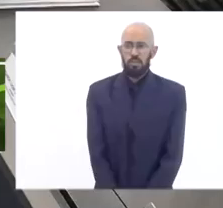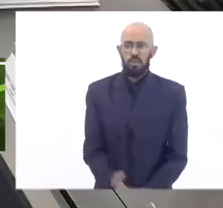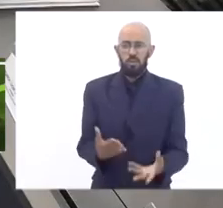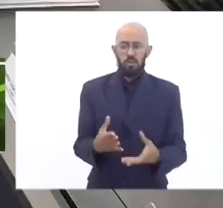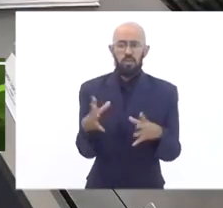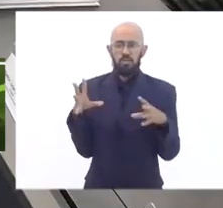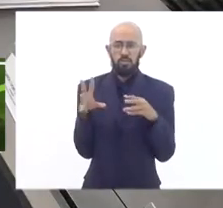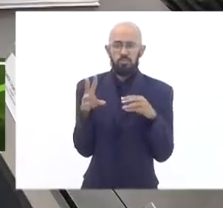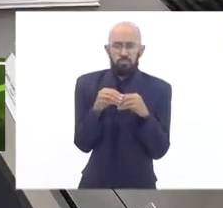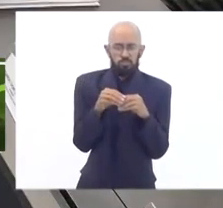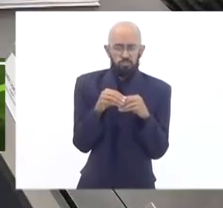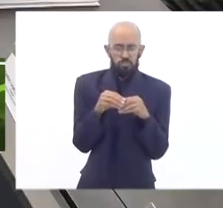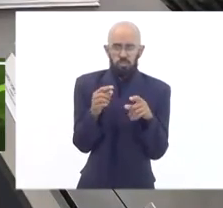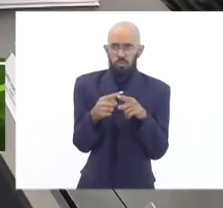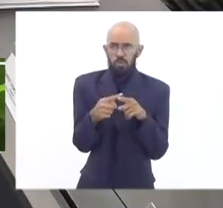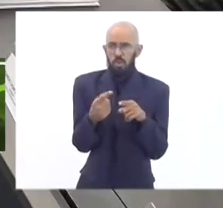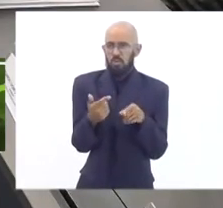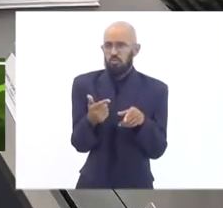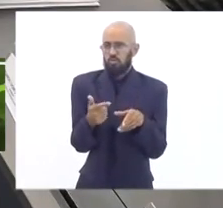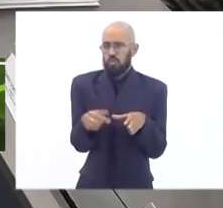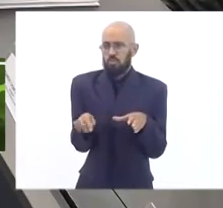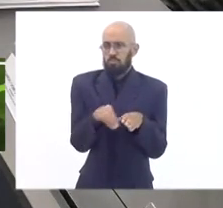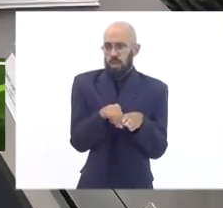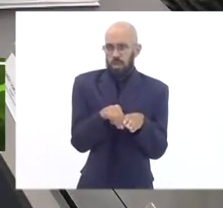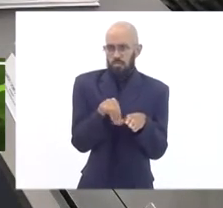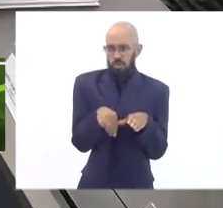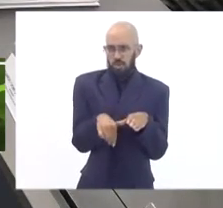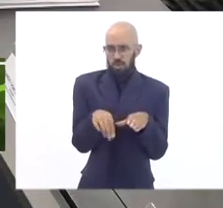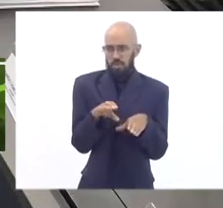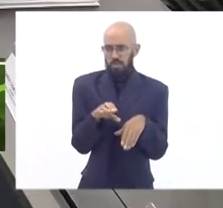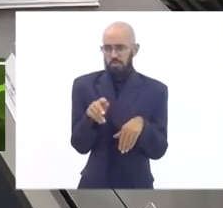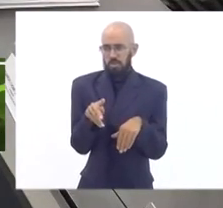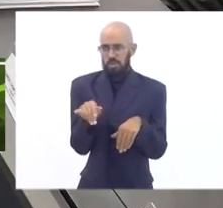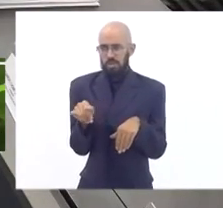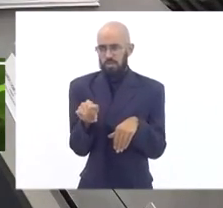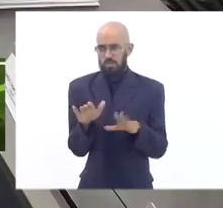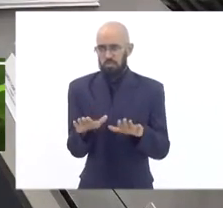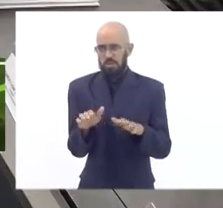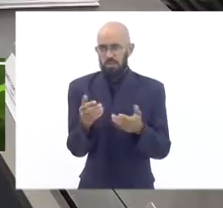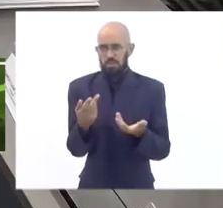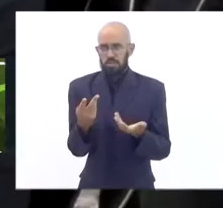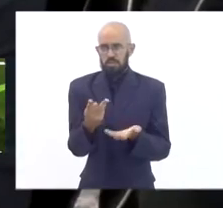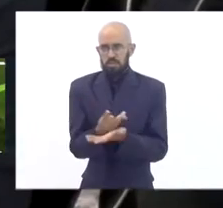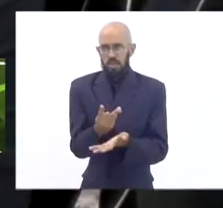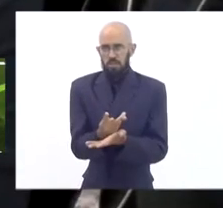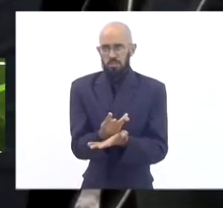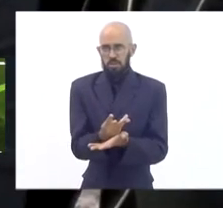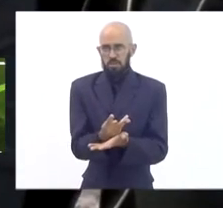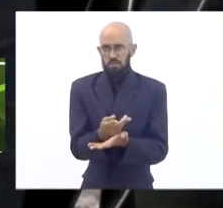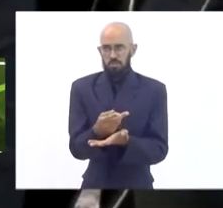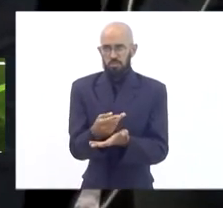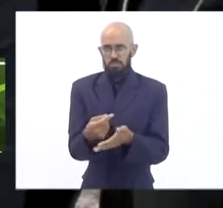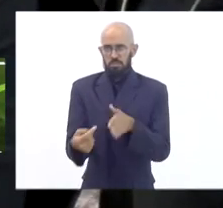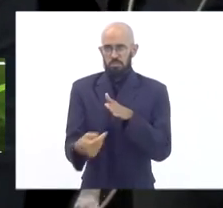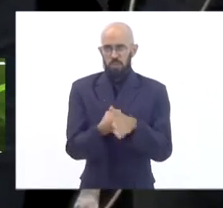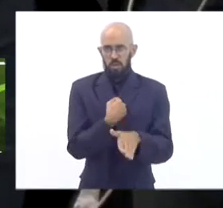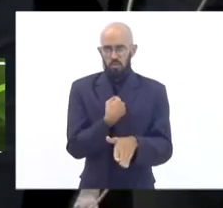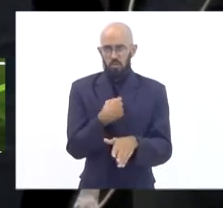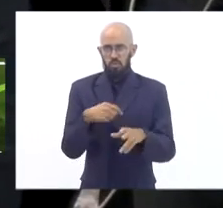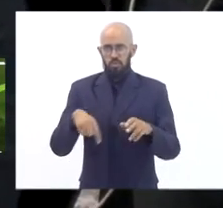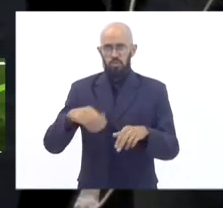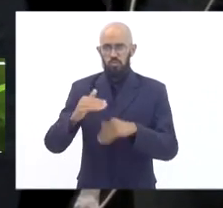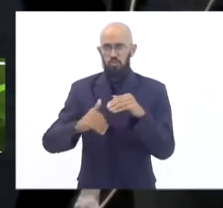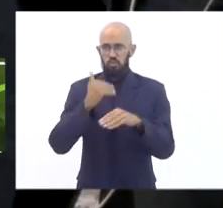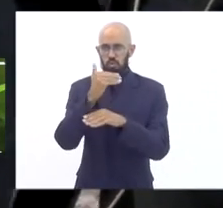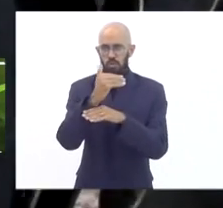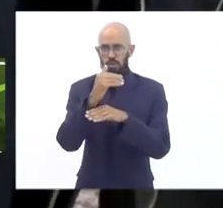até porque eu não sou membro titular dessa CPI, mas sempre que alguém me questiona, sobretudo a imprensa, sobre como é a